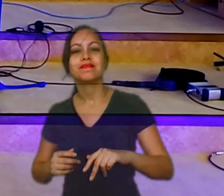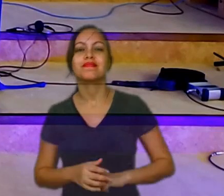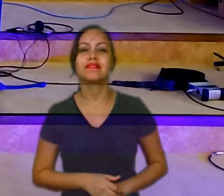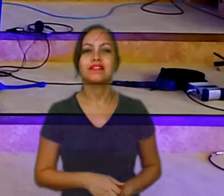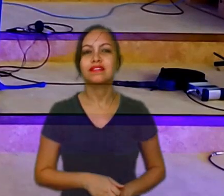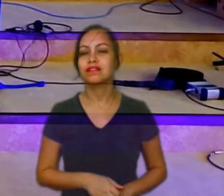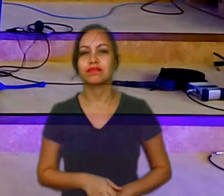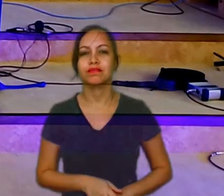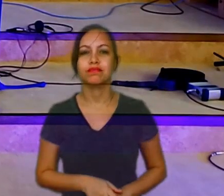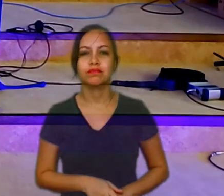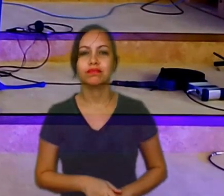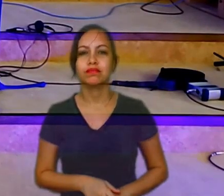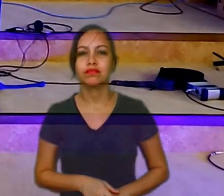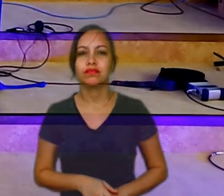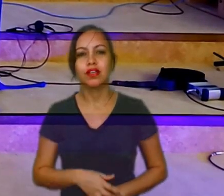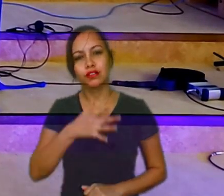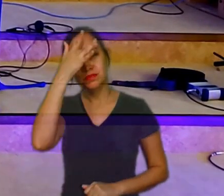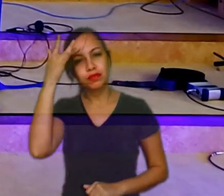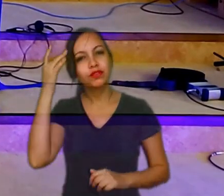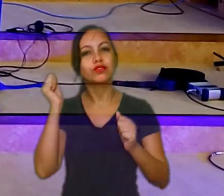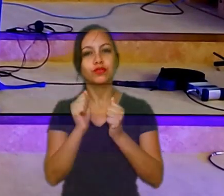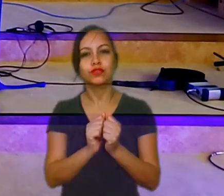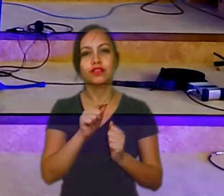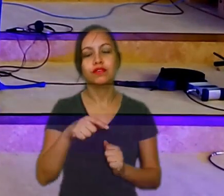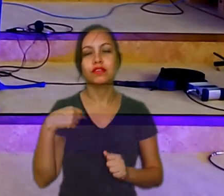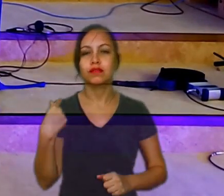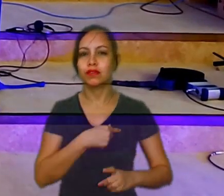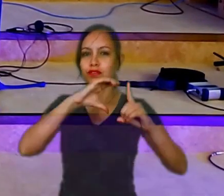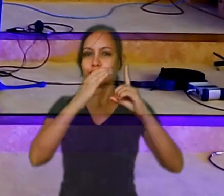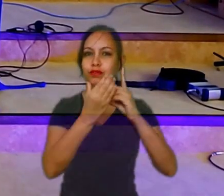o que estiver aí na sua casa, para nós cultuar a Deus